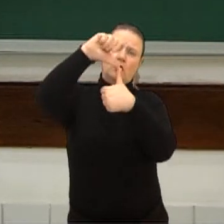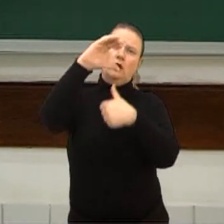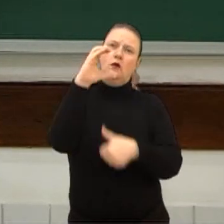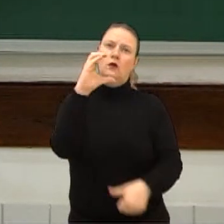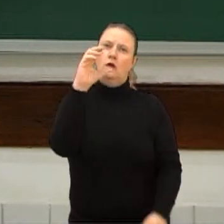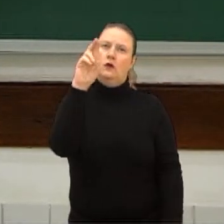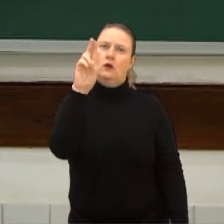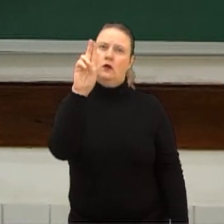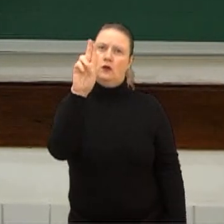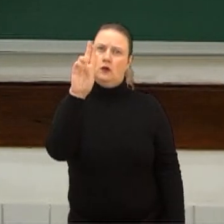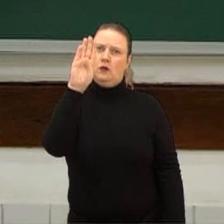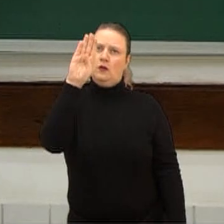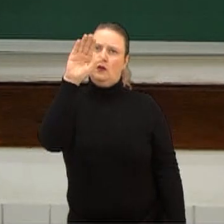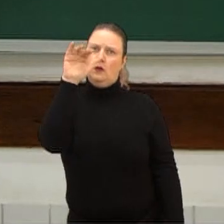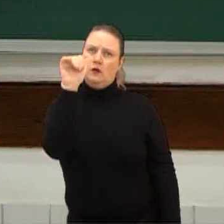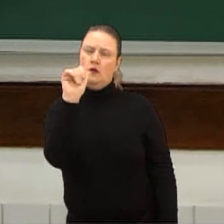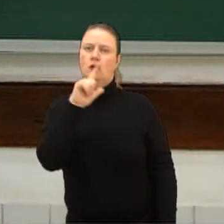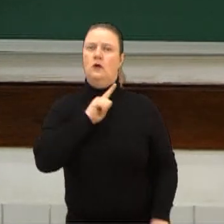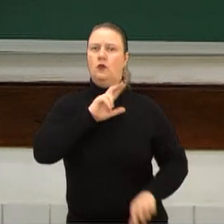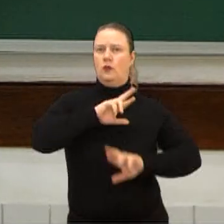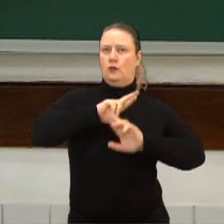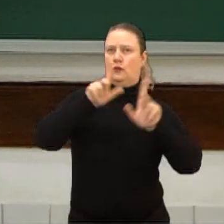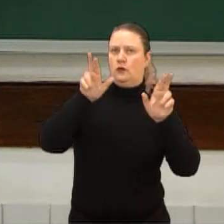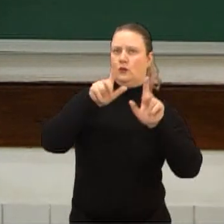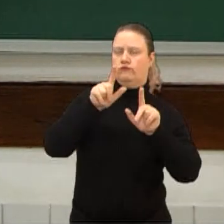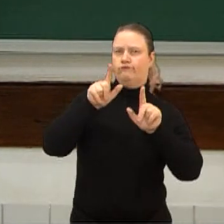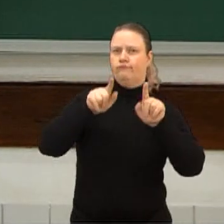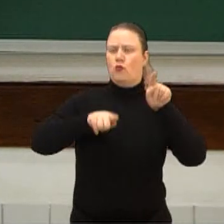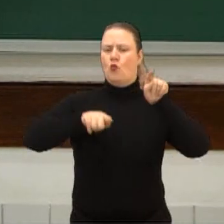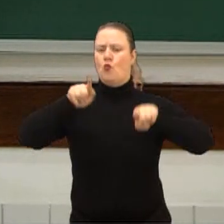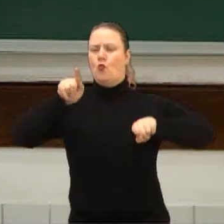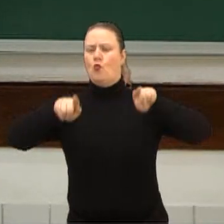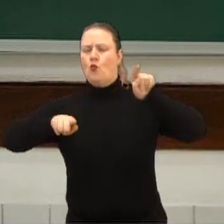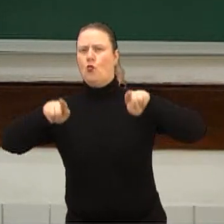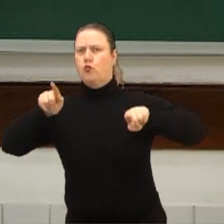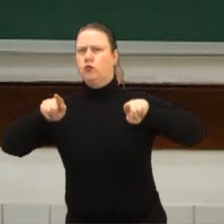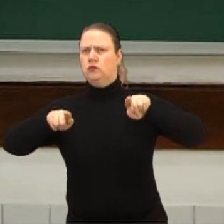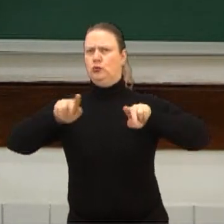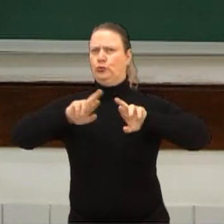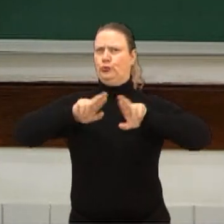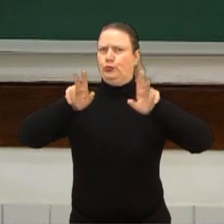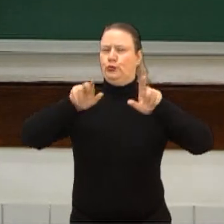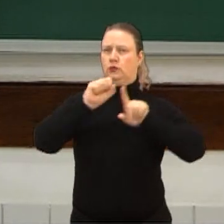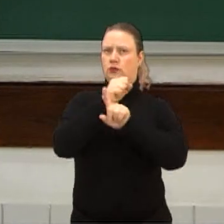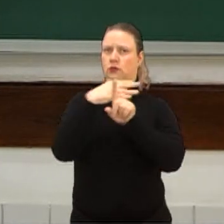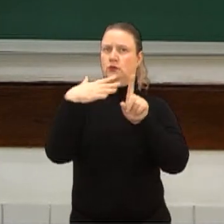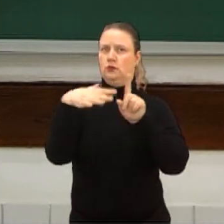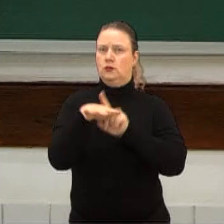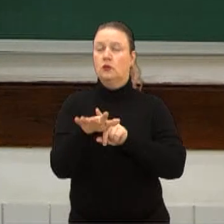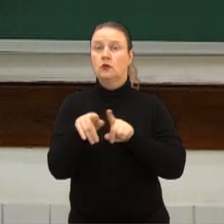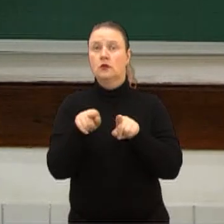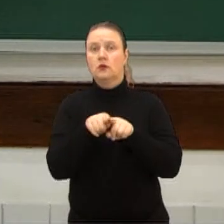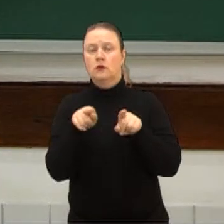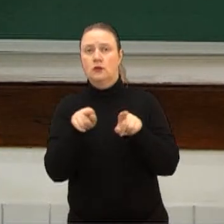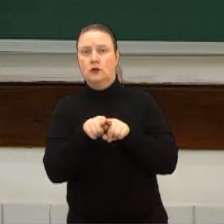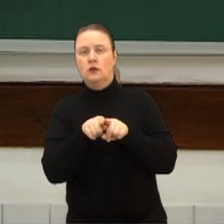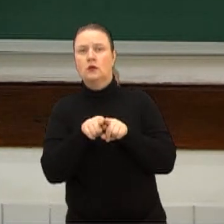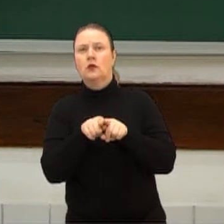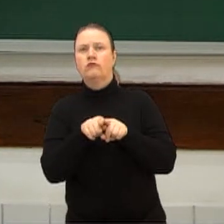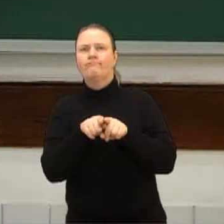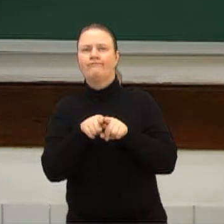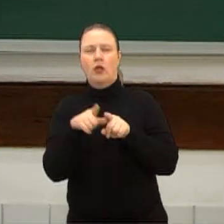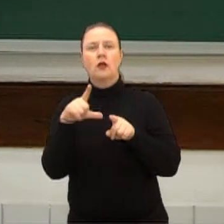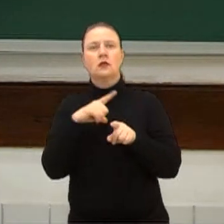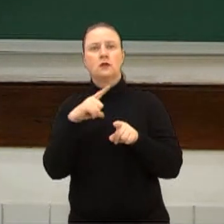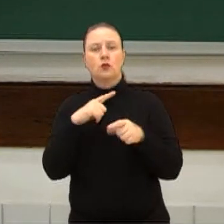se diferencia pela questão do embargo social, é um embargo que Cuba, porque em determinado momento entrou em